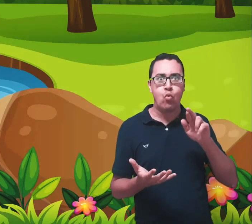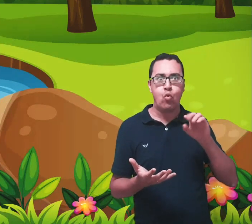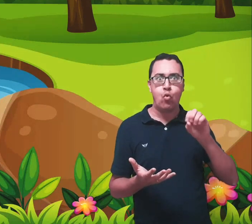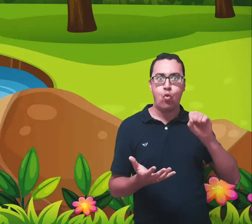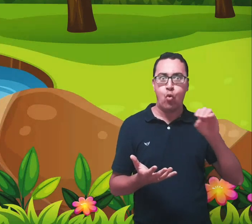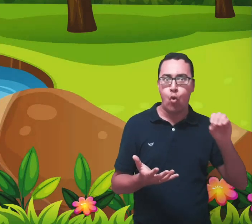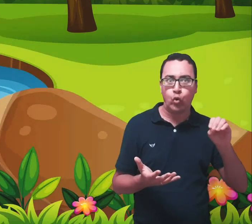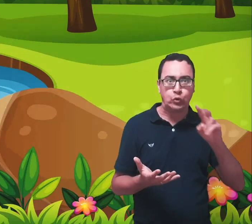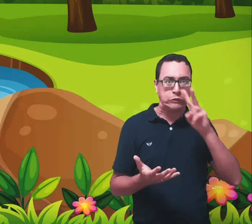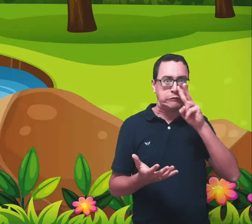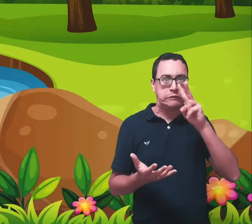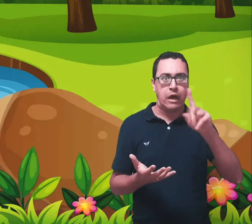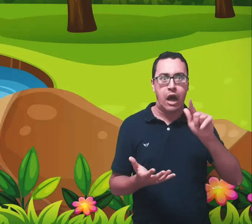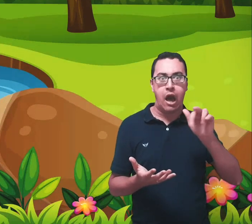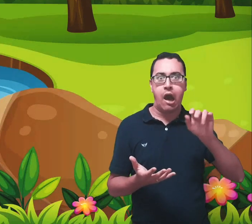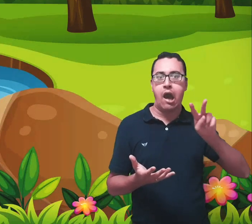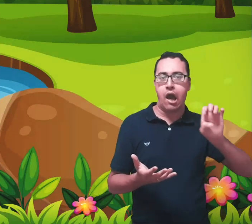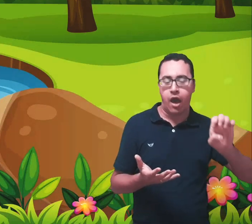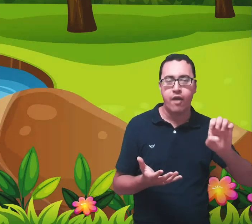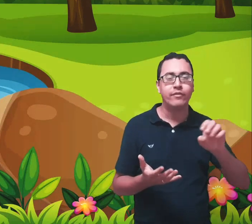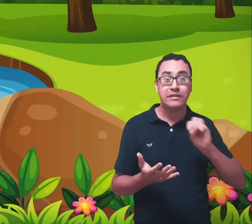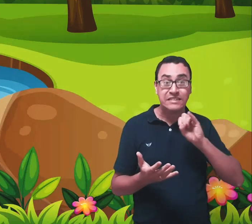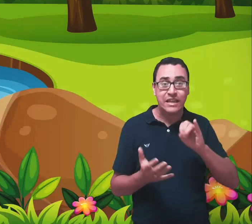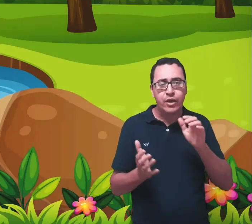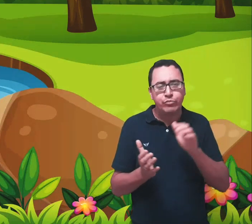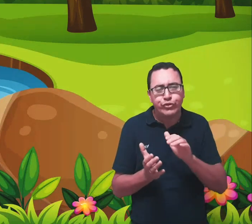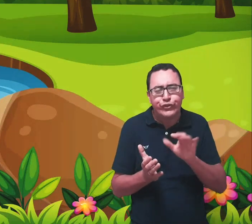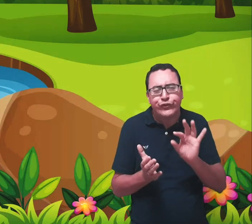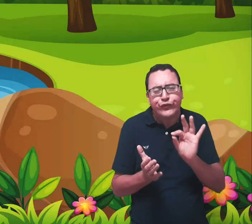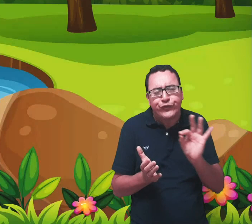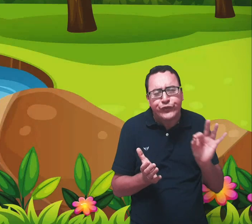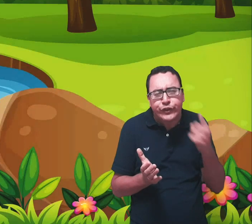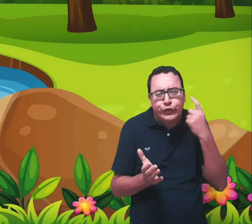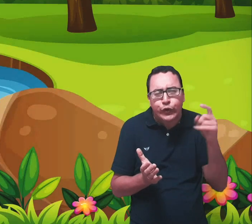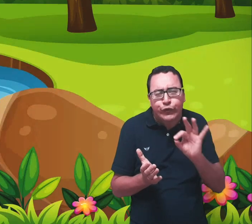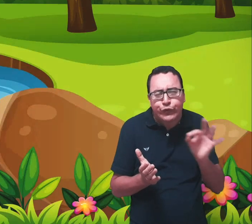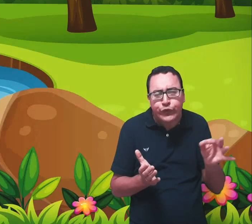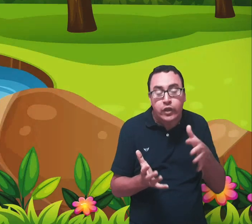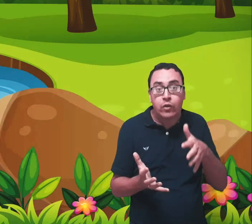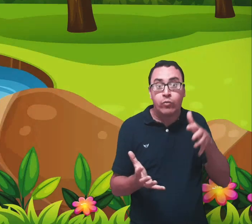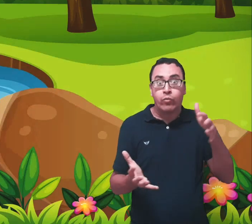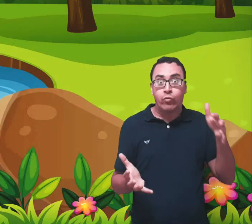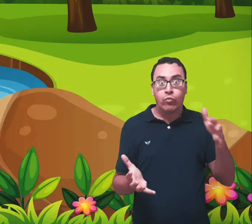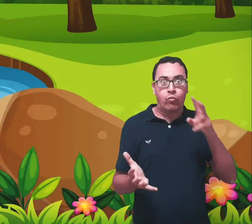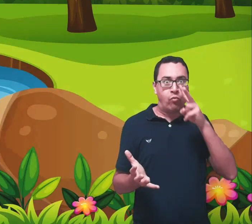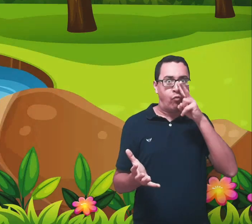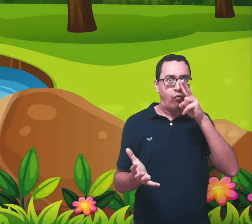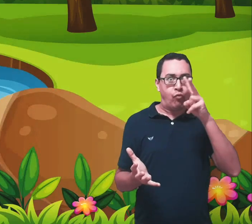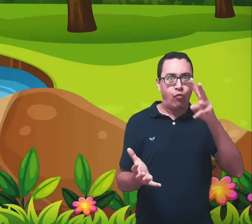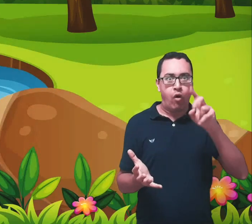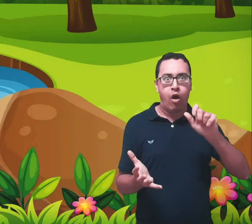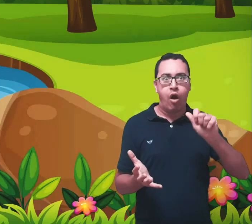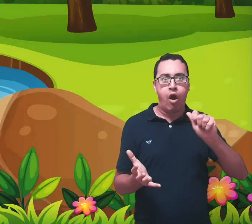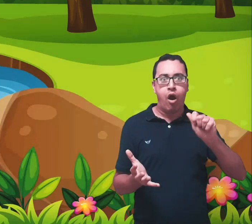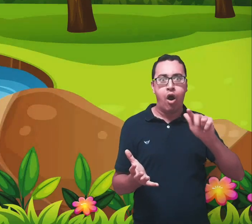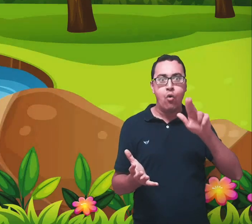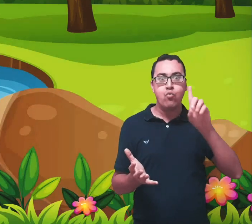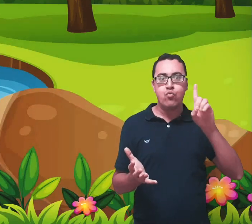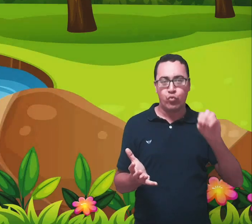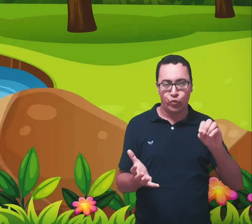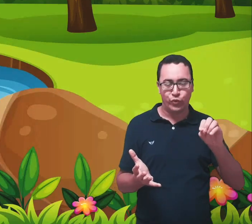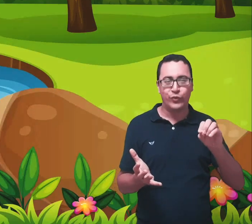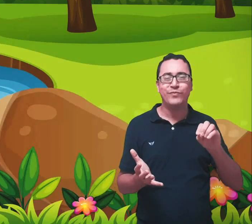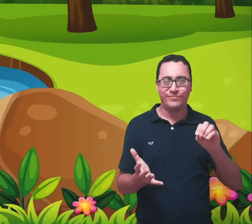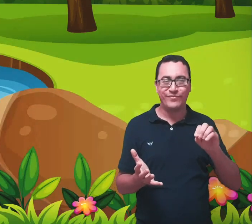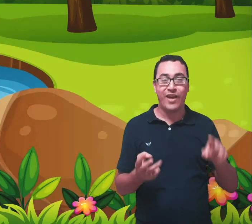no mundo musical. Quanto maior o instrumento, mais grave ele é. E quanto menor é o instrumento, mais agudo ele fica.